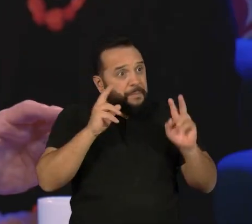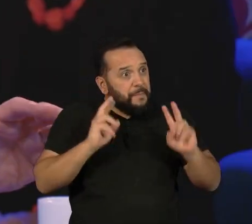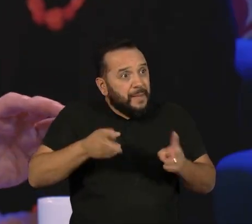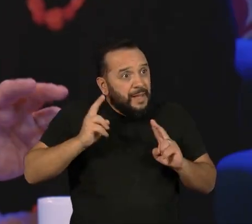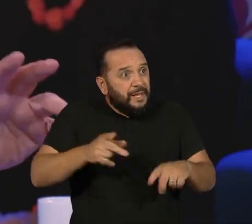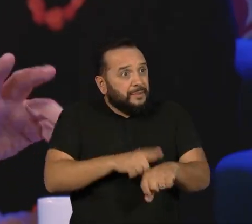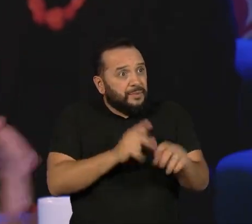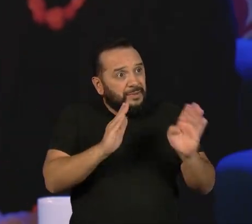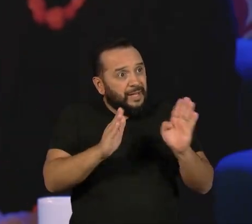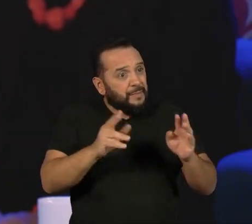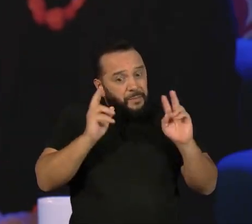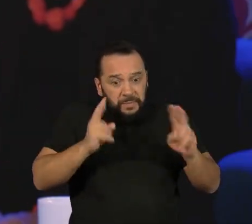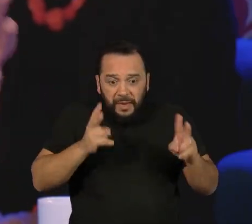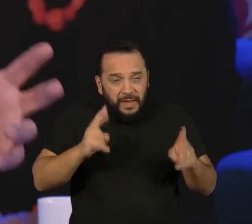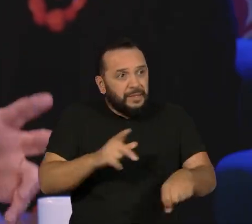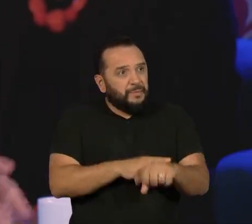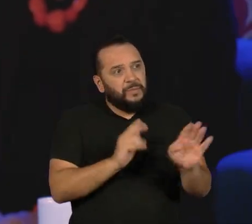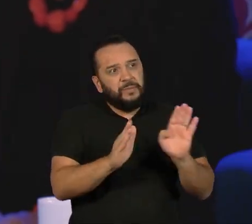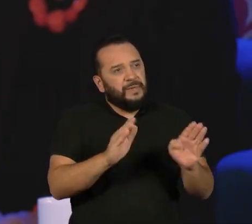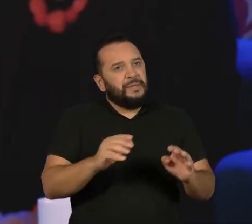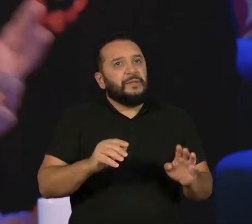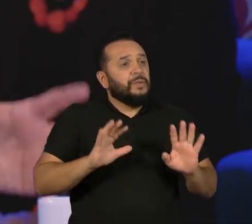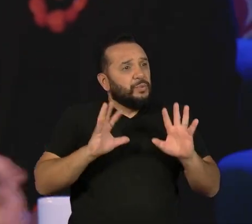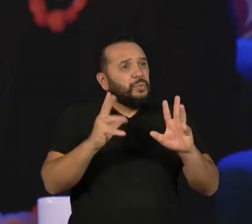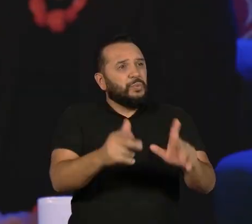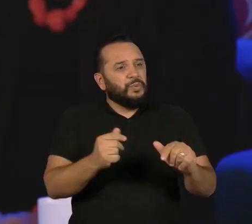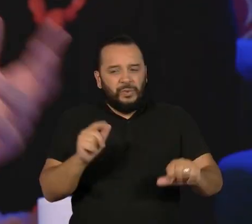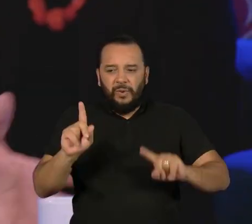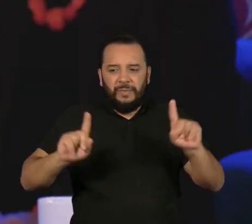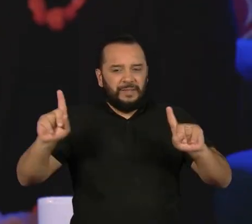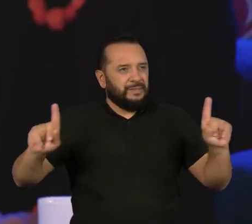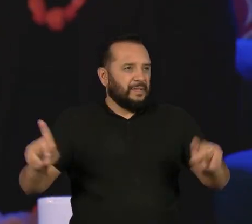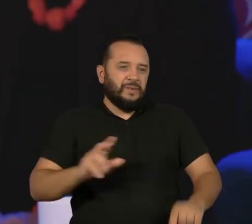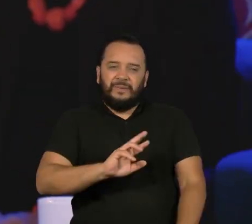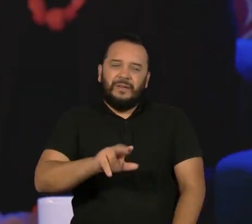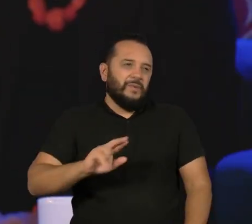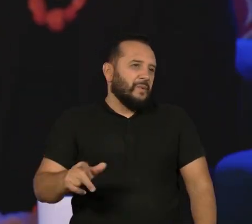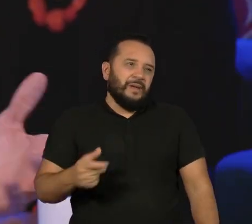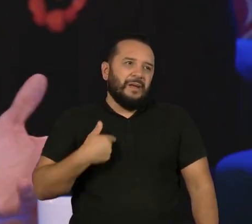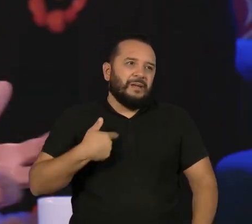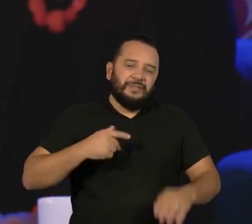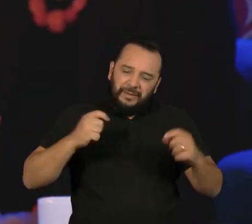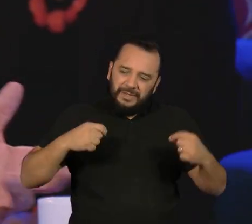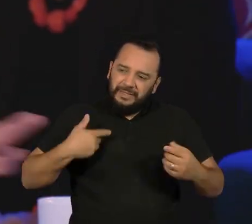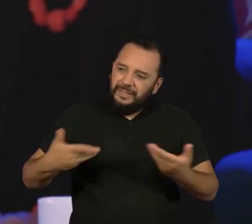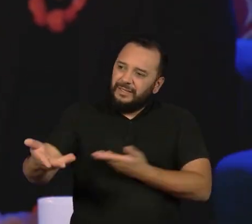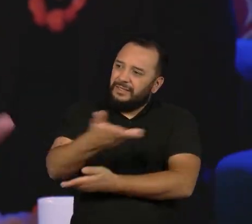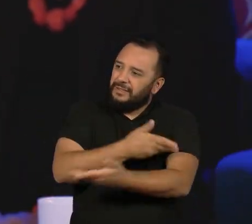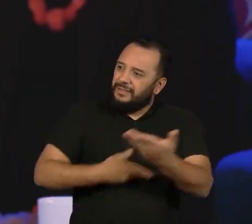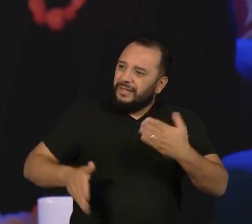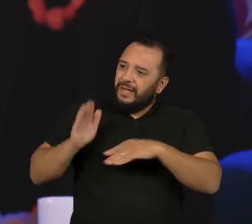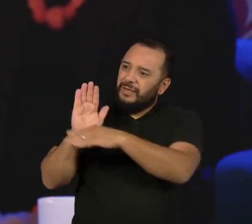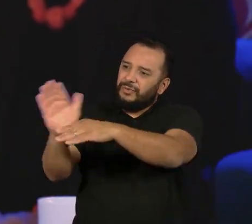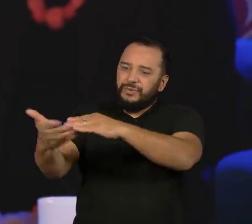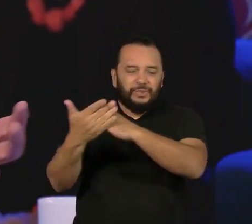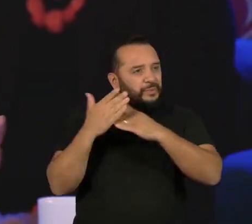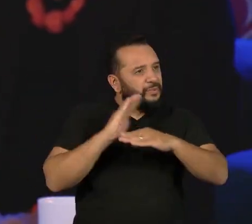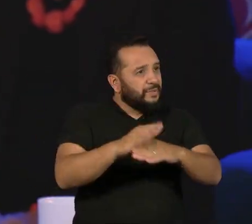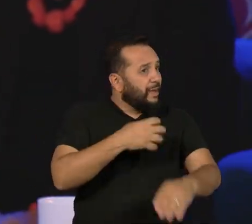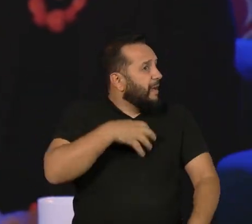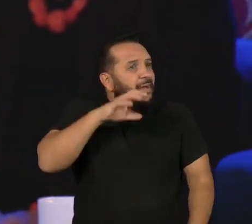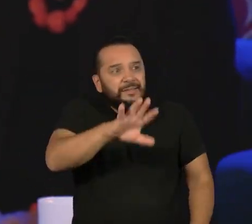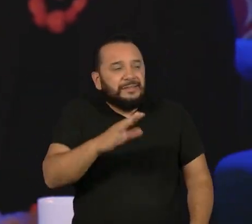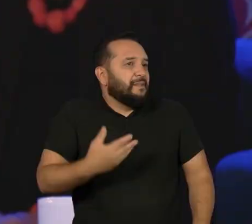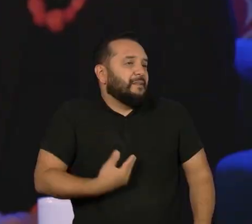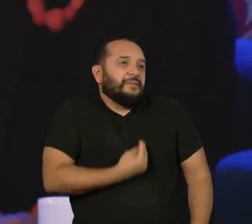momento. É um erro a gente transformar tudo em competição. O ser humano tem que aprender a cooperar, um ajudar o outro, né? É assim que se